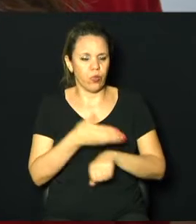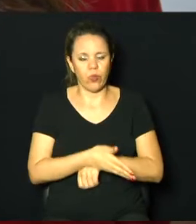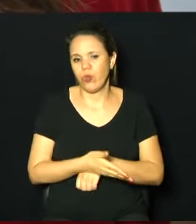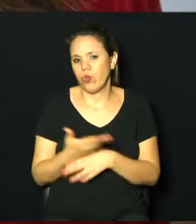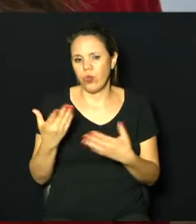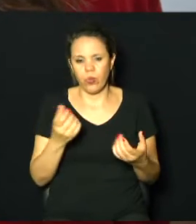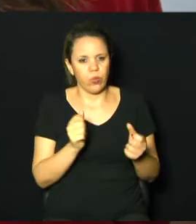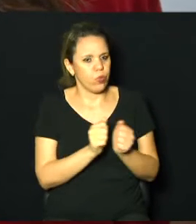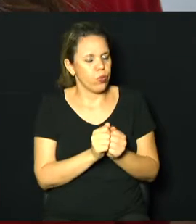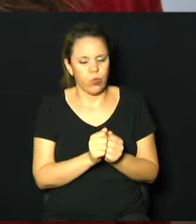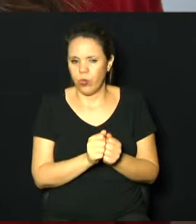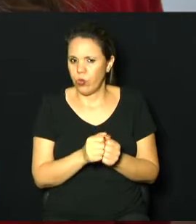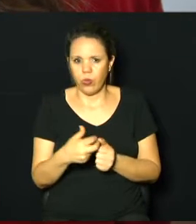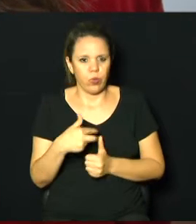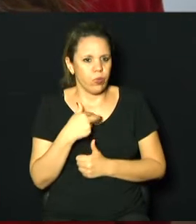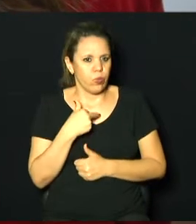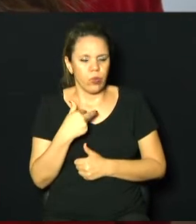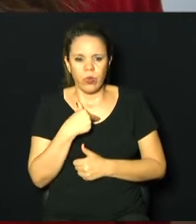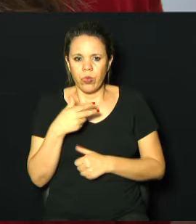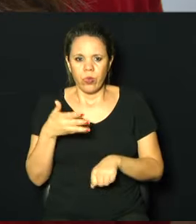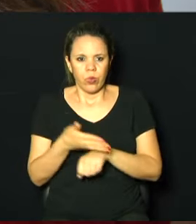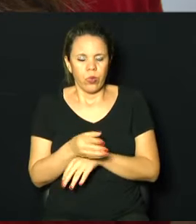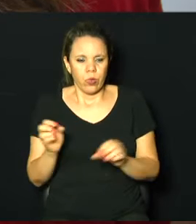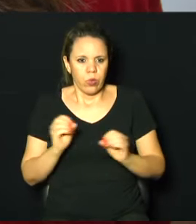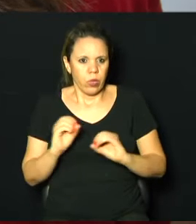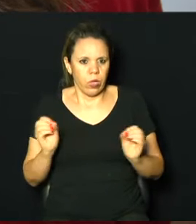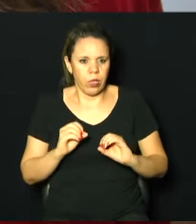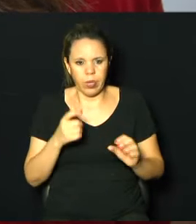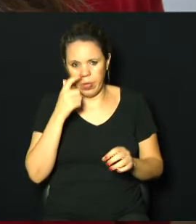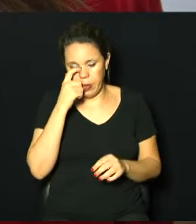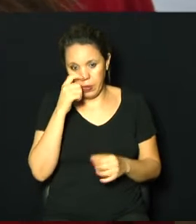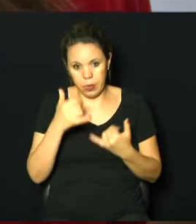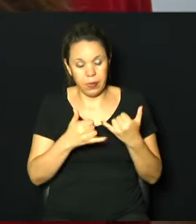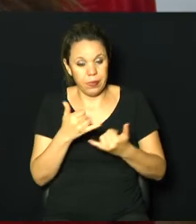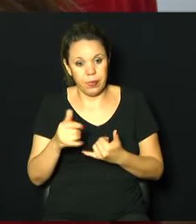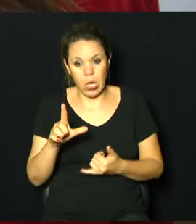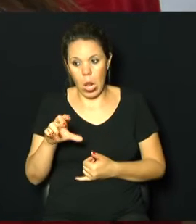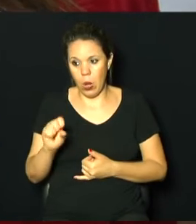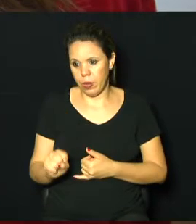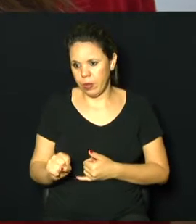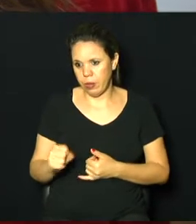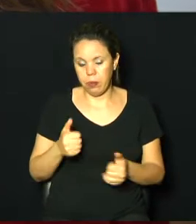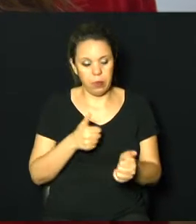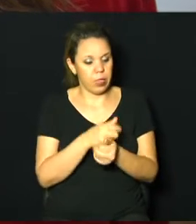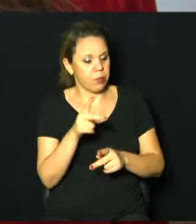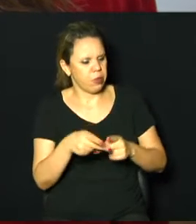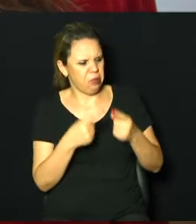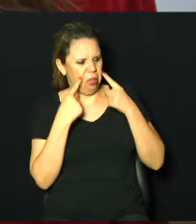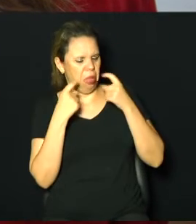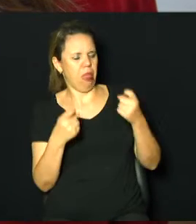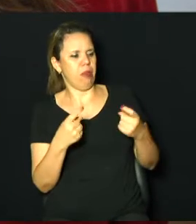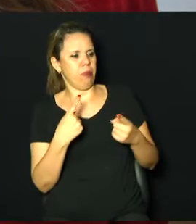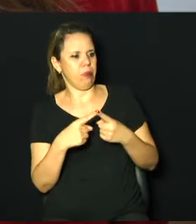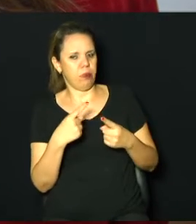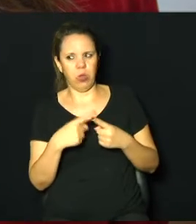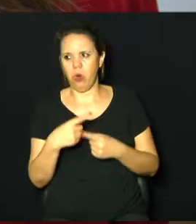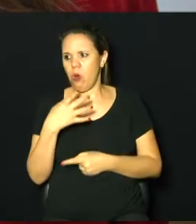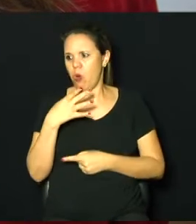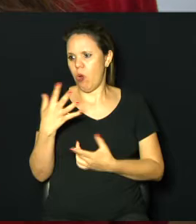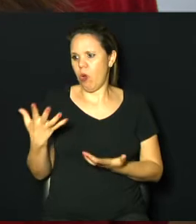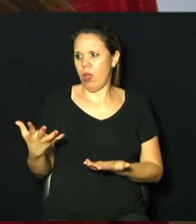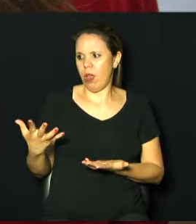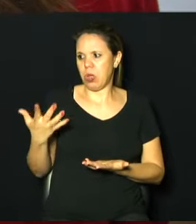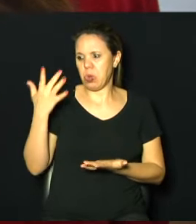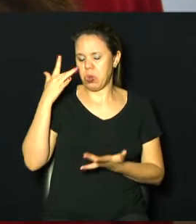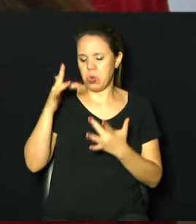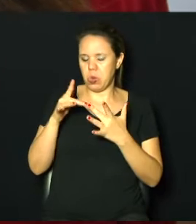juntos, você recebeu, né? nem visita. Eu até brinquei, falei, o Lucas, quando chegar perto das pessoas, vai chorar, porque não